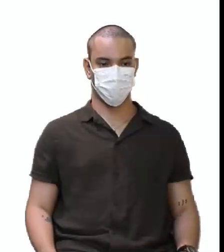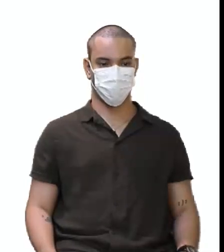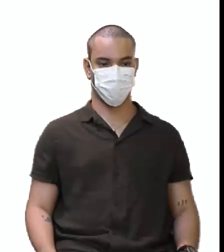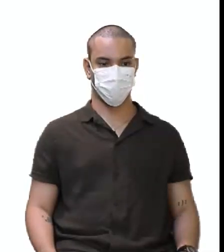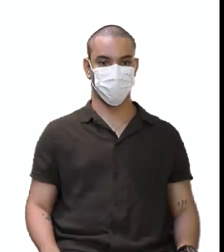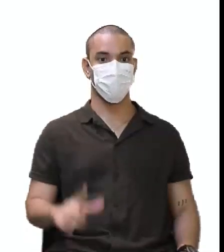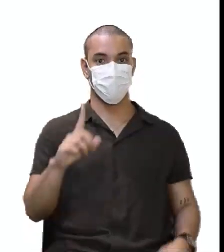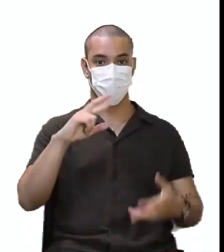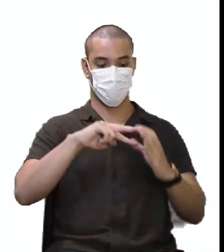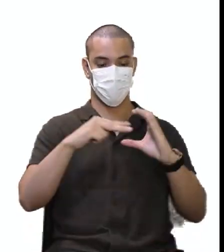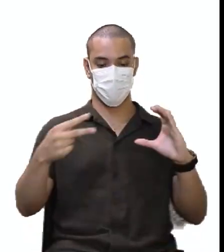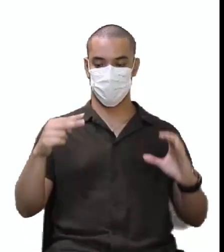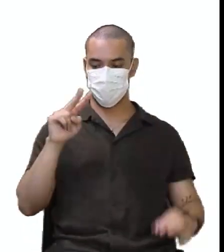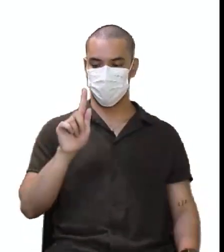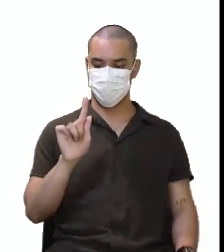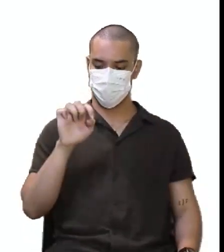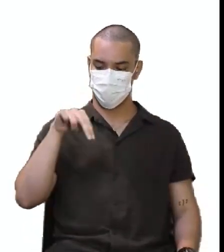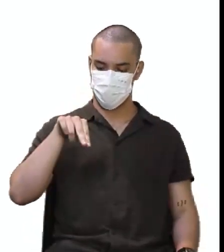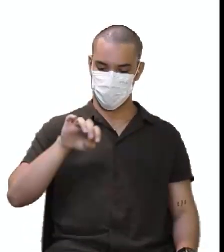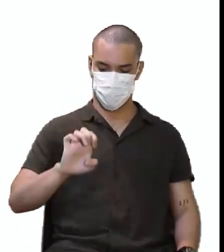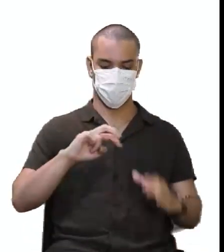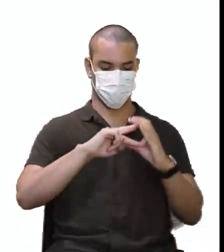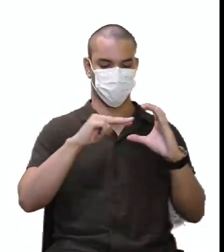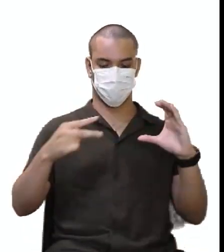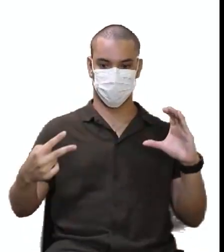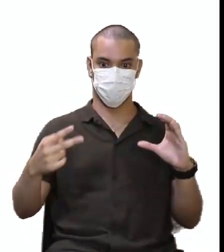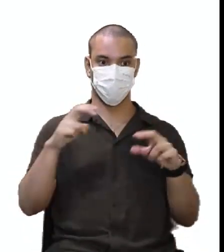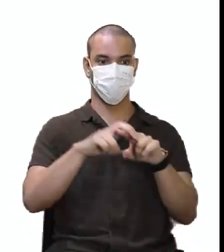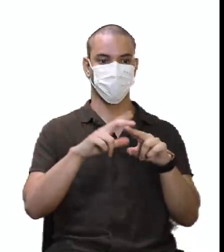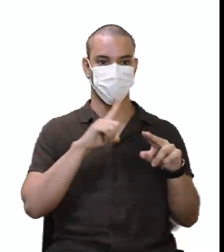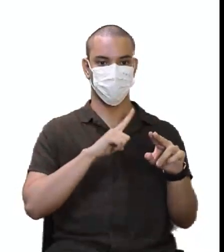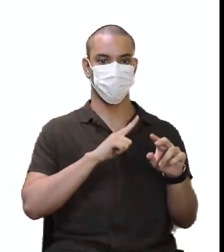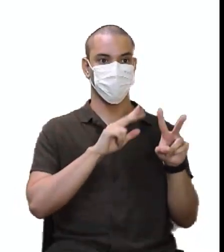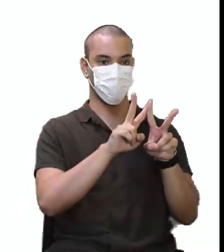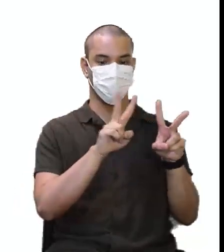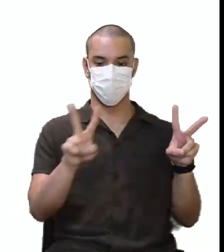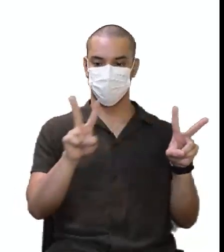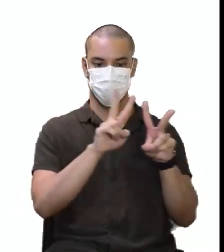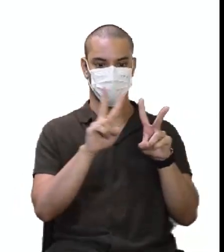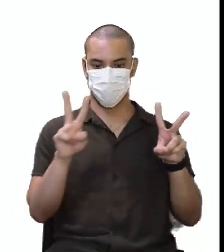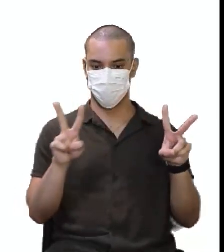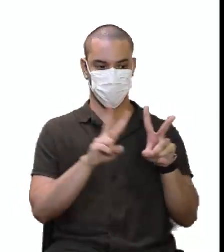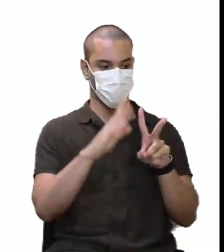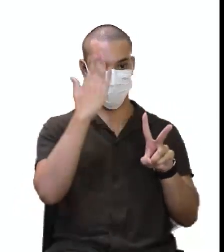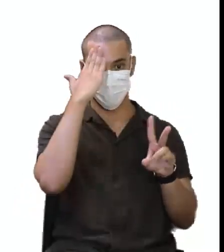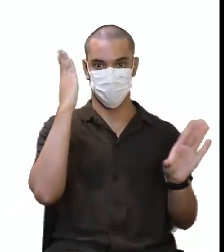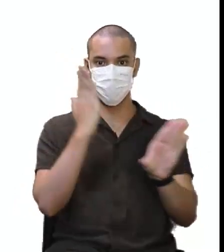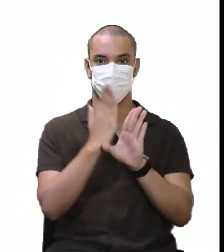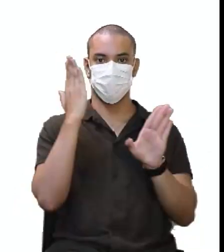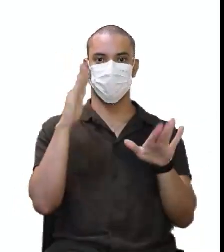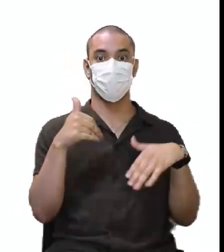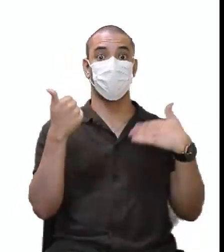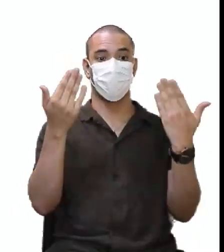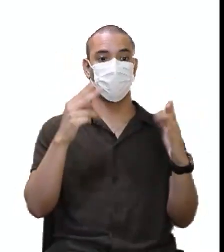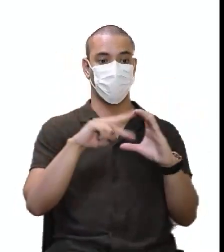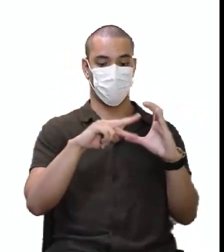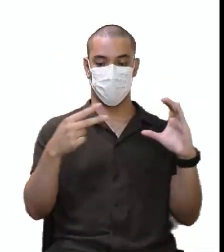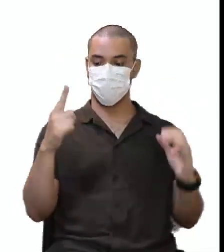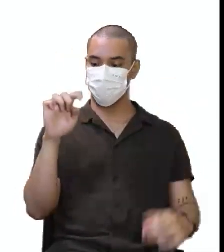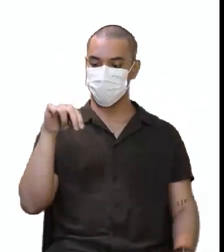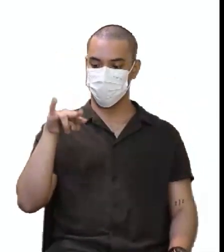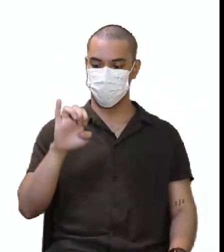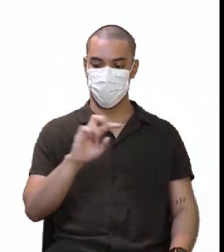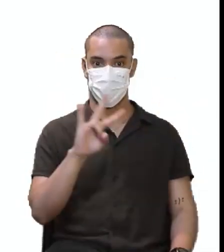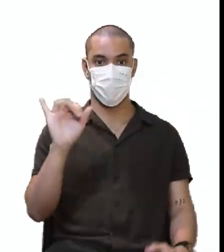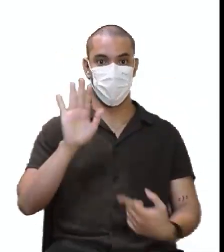Exatamente, no gene, né? Então, aqueles sequenciazinhas de nucleotídeos vão identificar o gene que vai